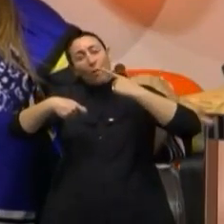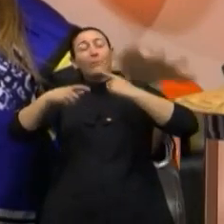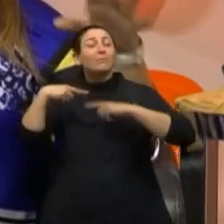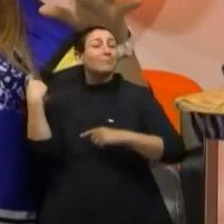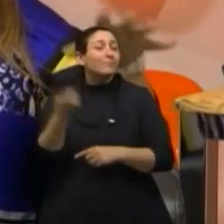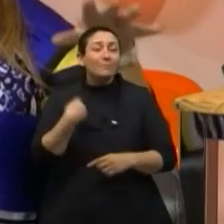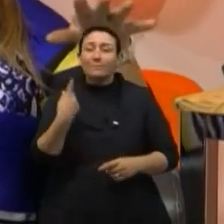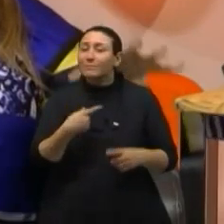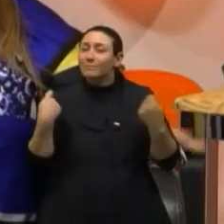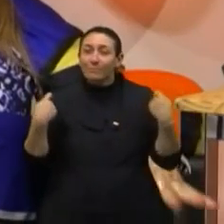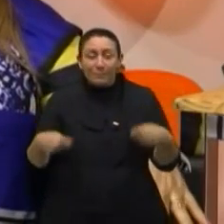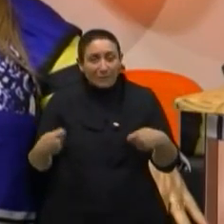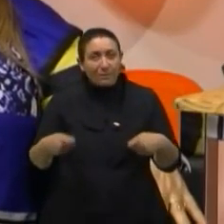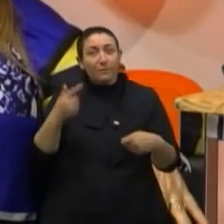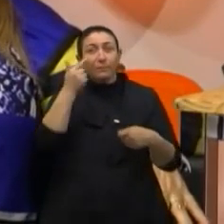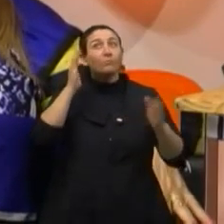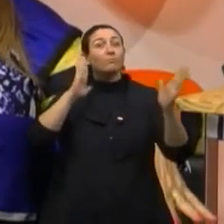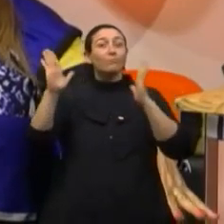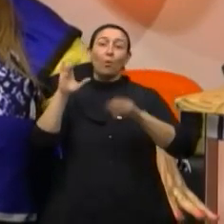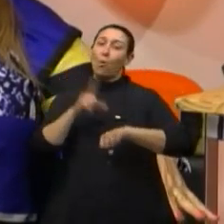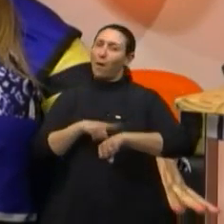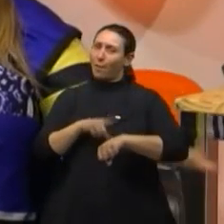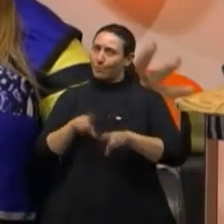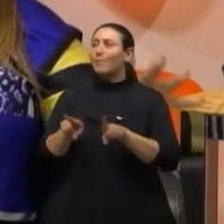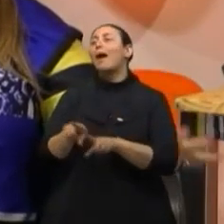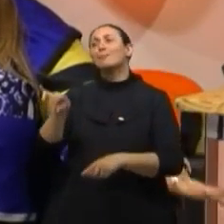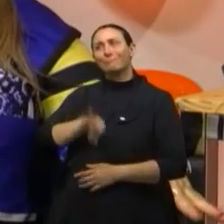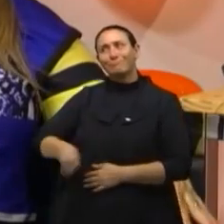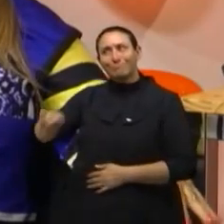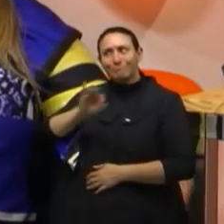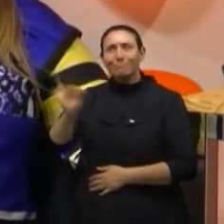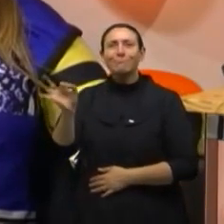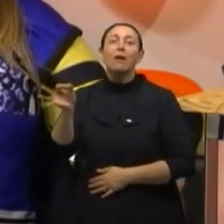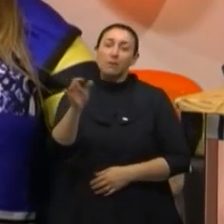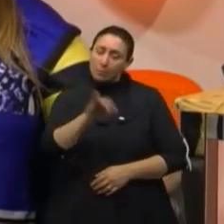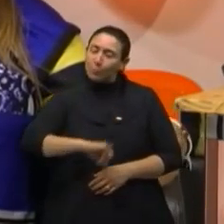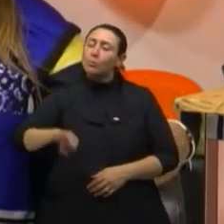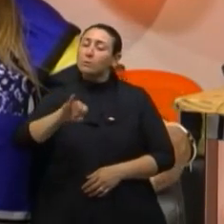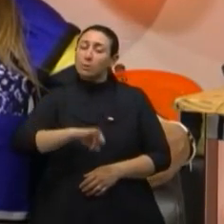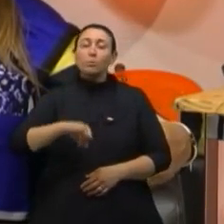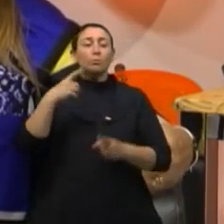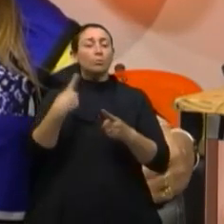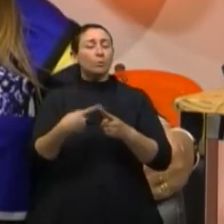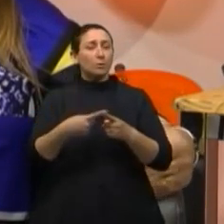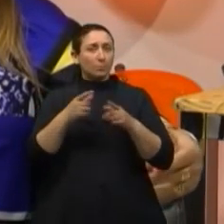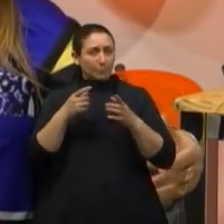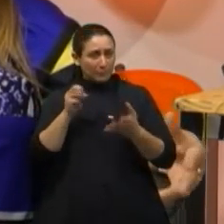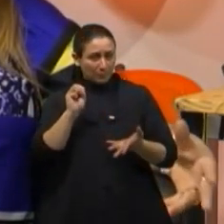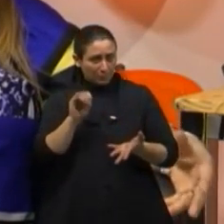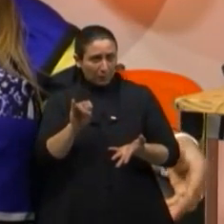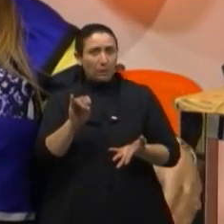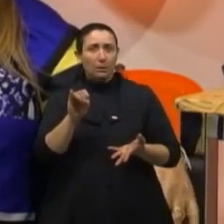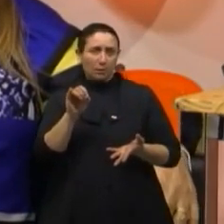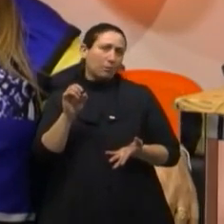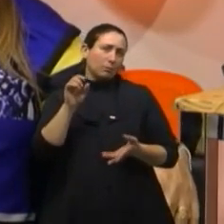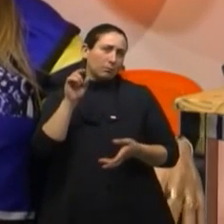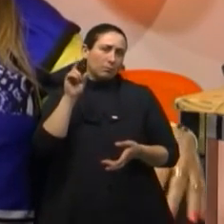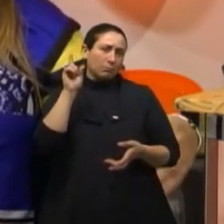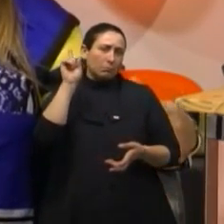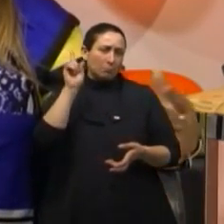atenção Qual o horário não é n isso é fundamental uma das razões que se nota por exemplo num país